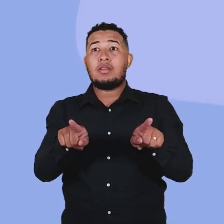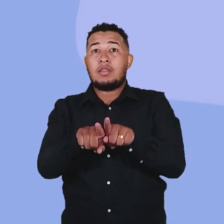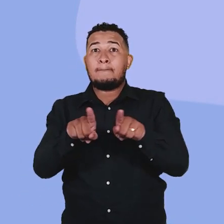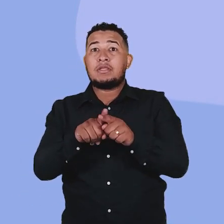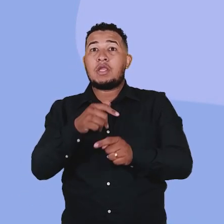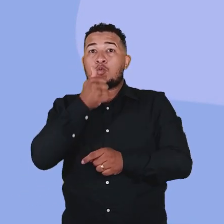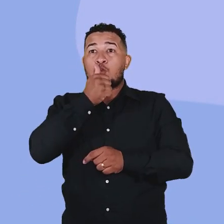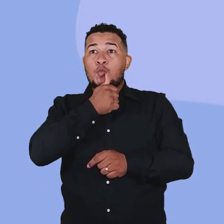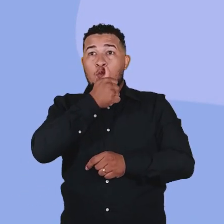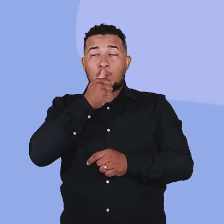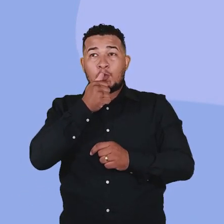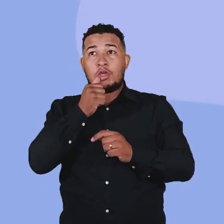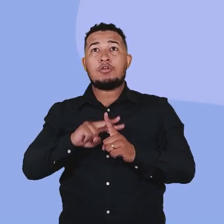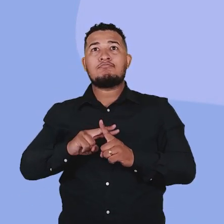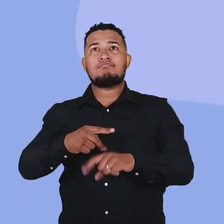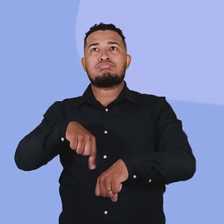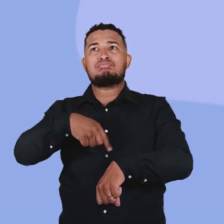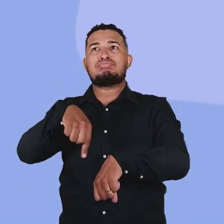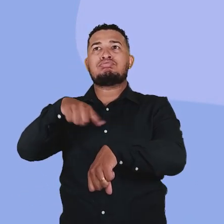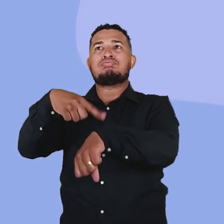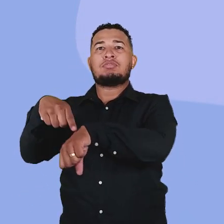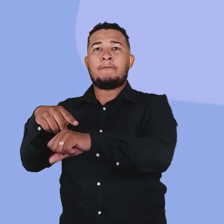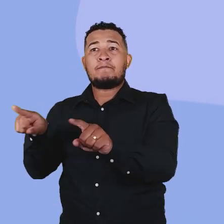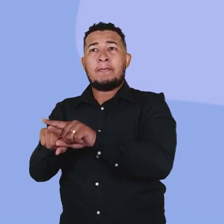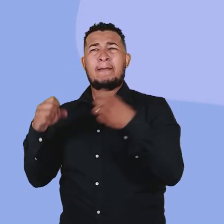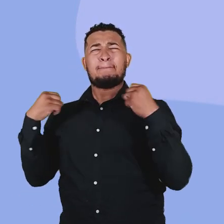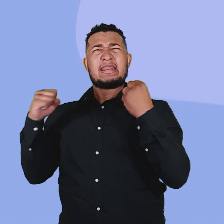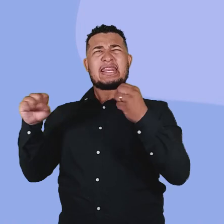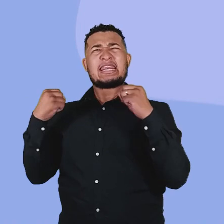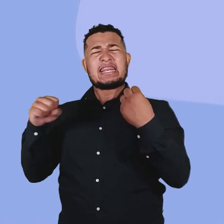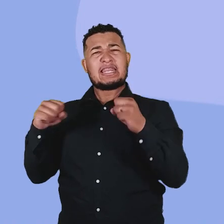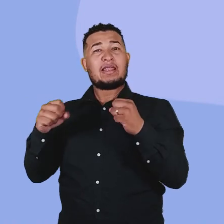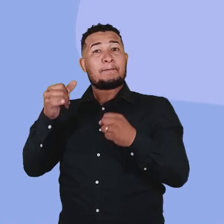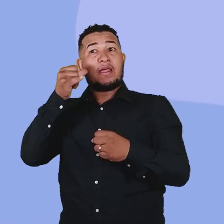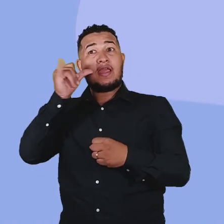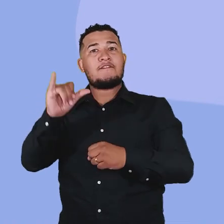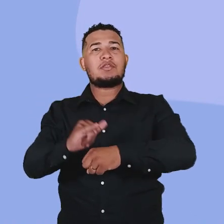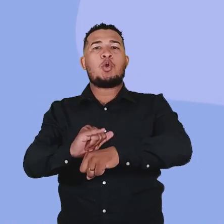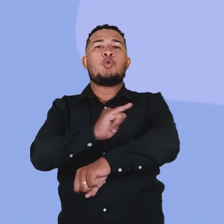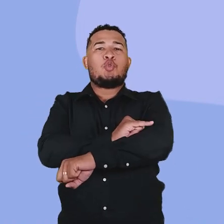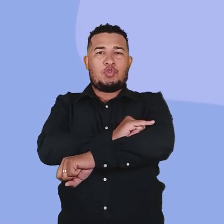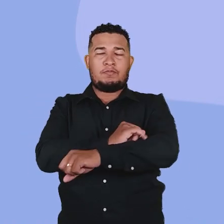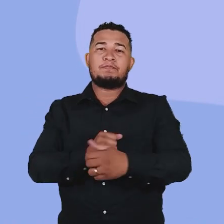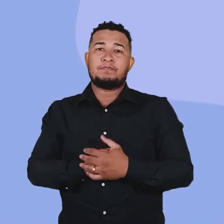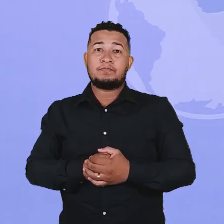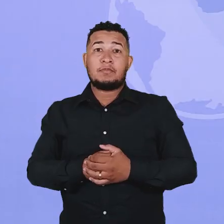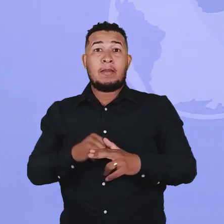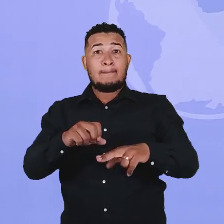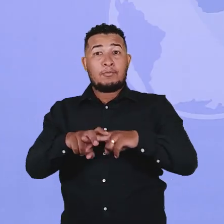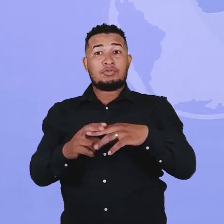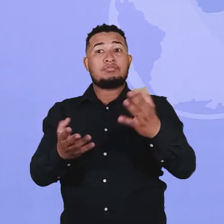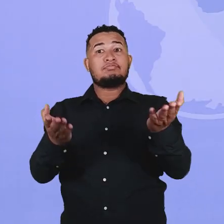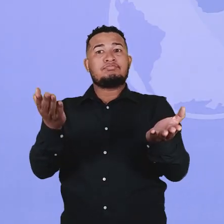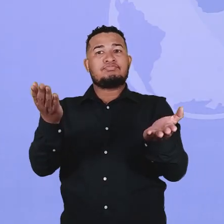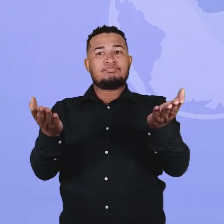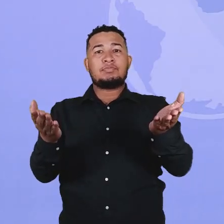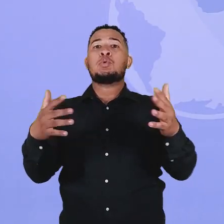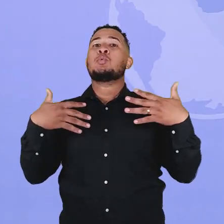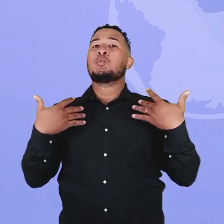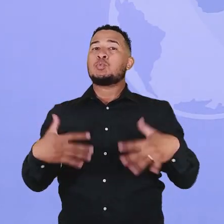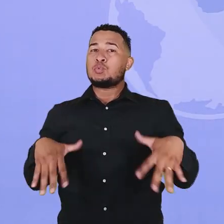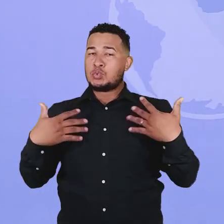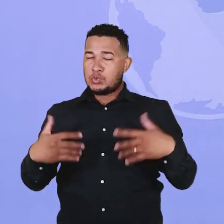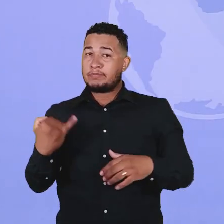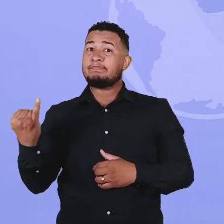jejuns prolongados e prática exagerada de atividade física para não engordar. Então, por isso que o